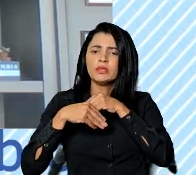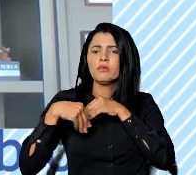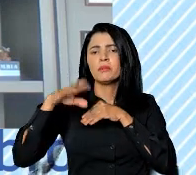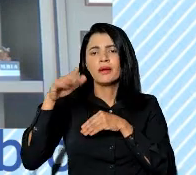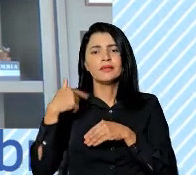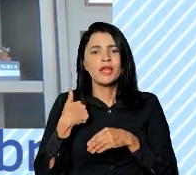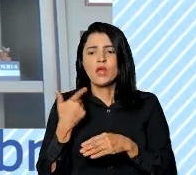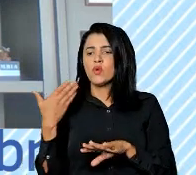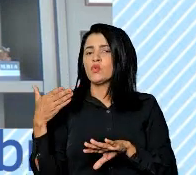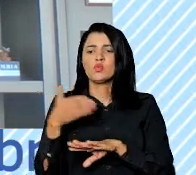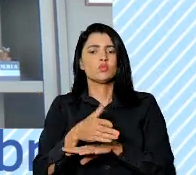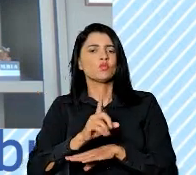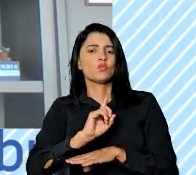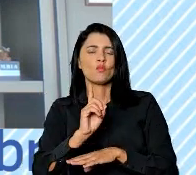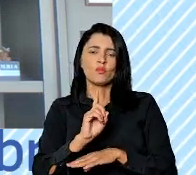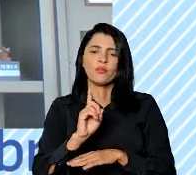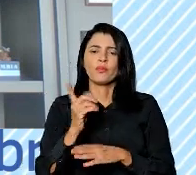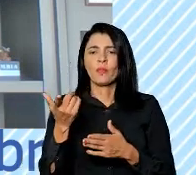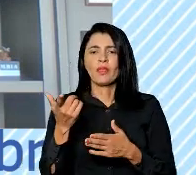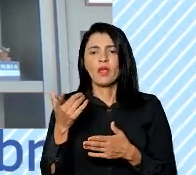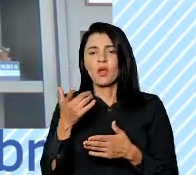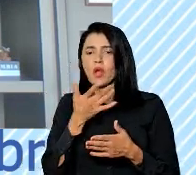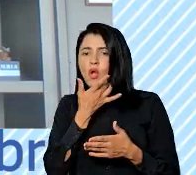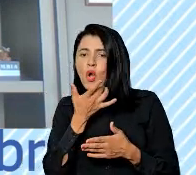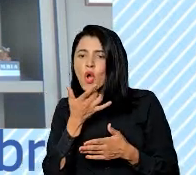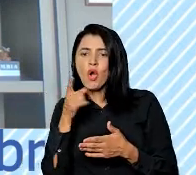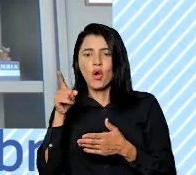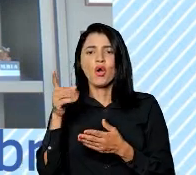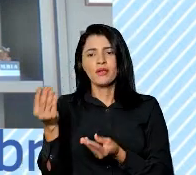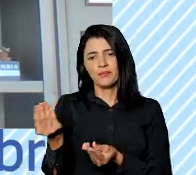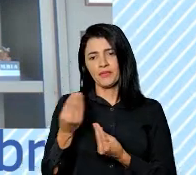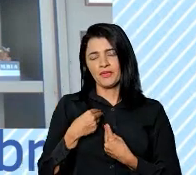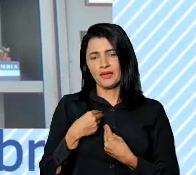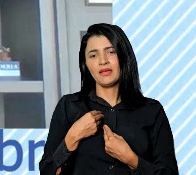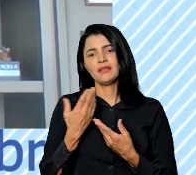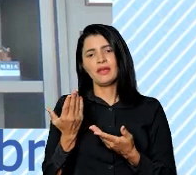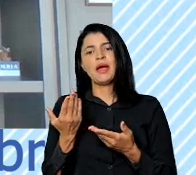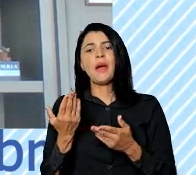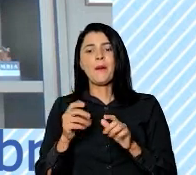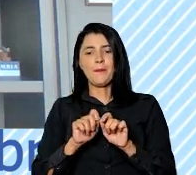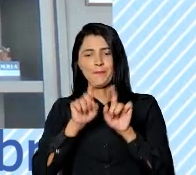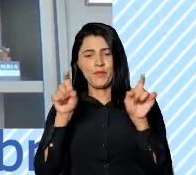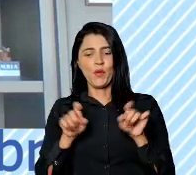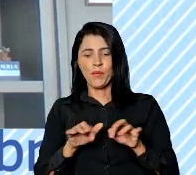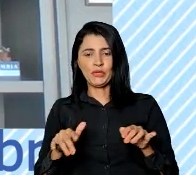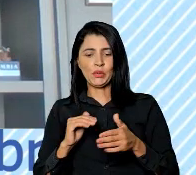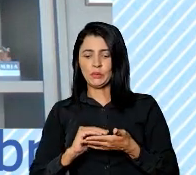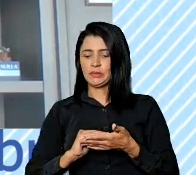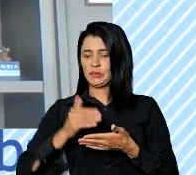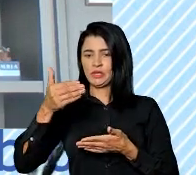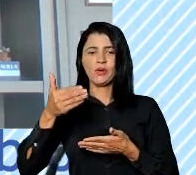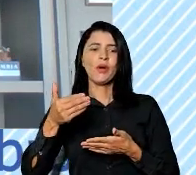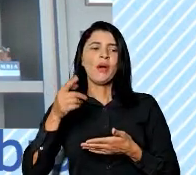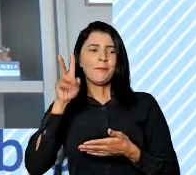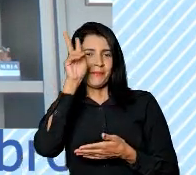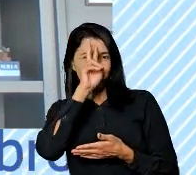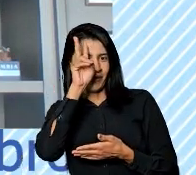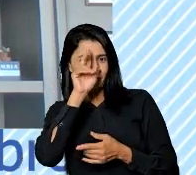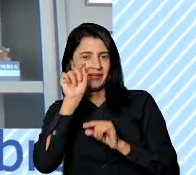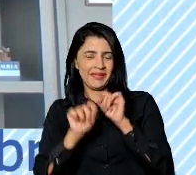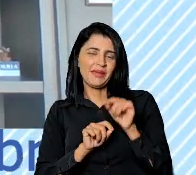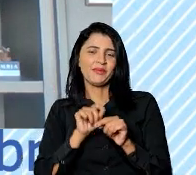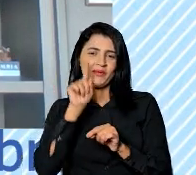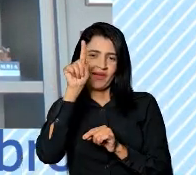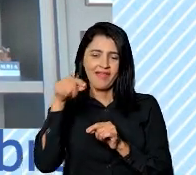mais. Eu não estou aqui com a colinha que a doutora Inês havia me passado, meu computador ligou, mas pelo que eu me lembro, era